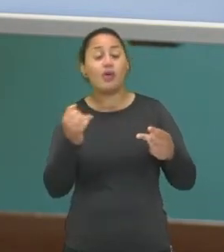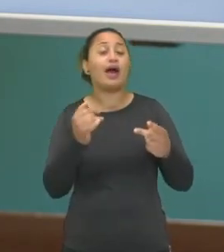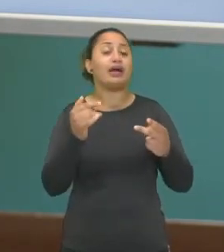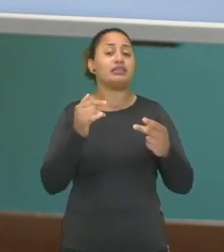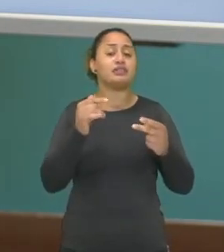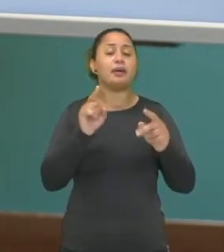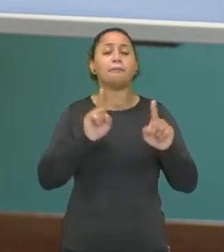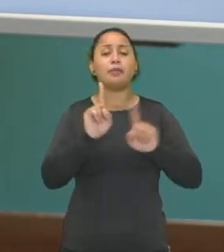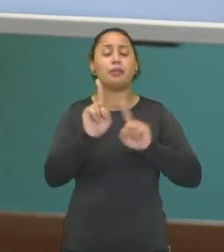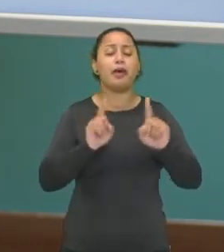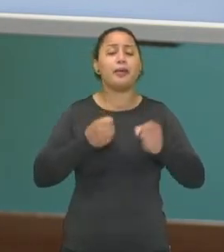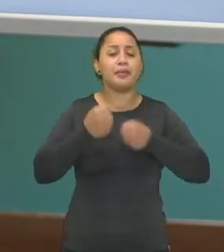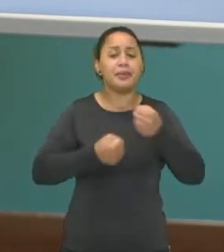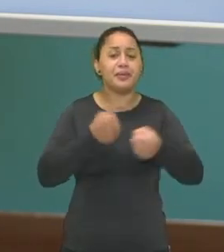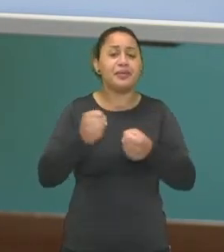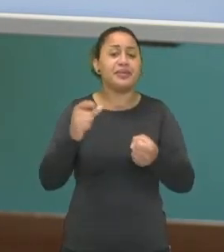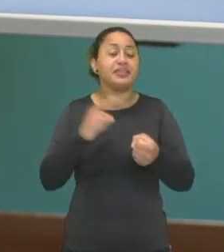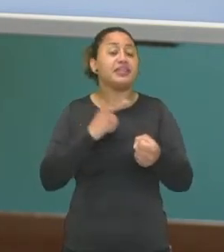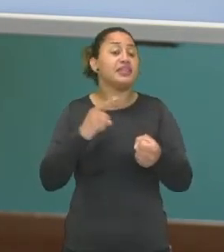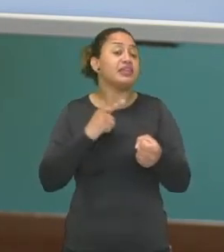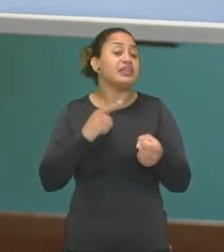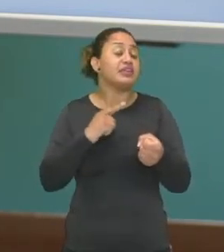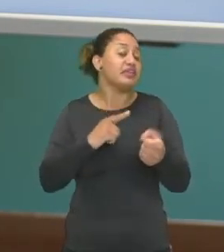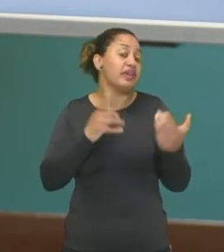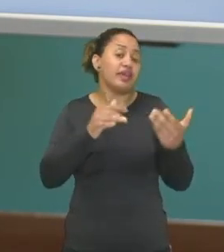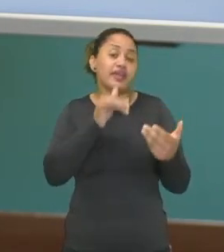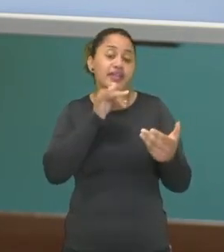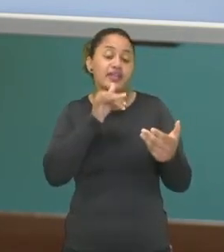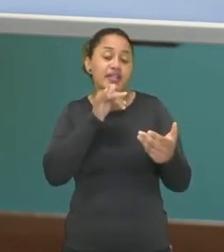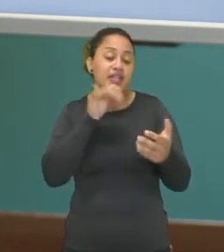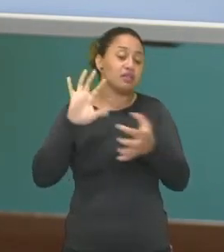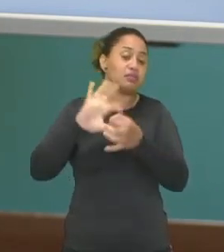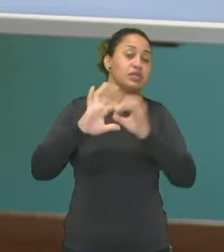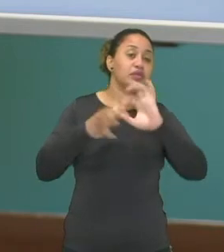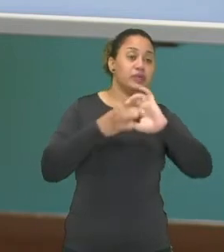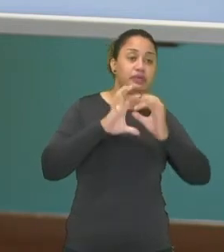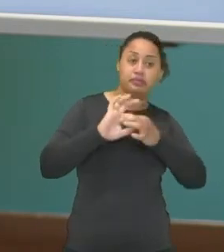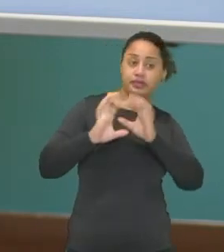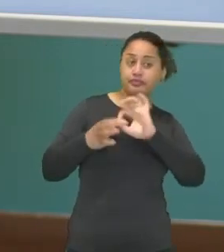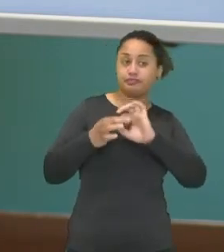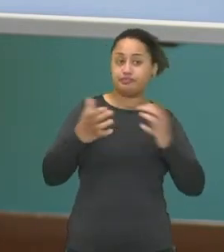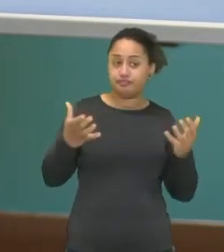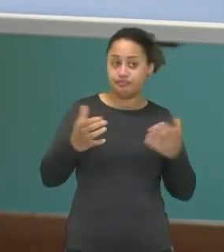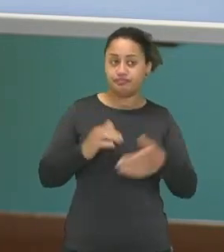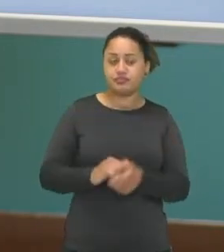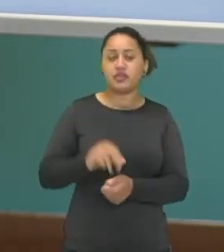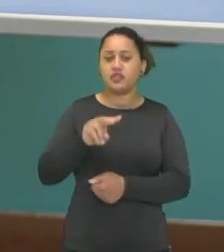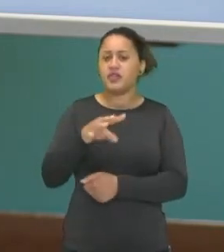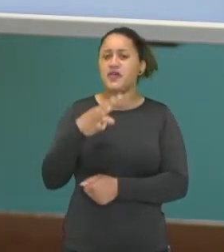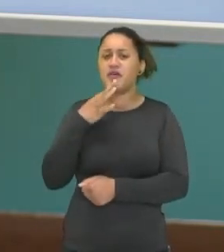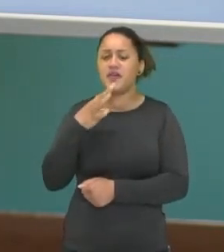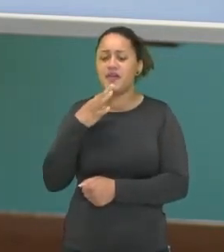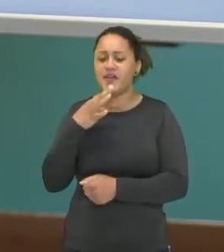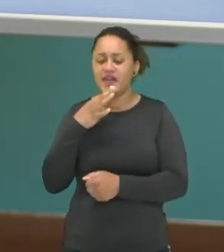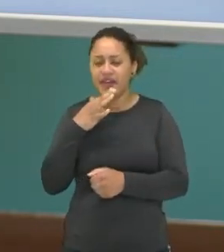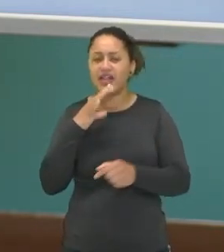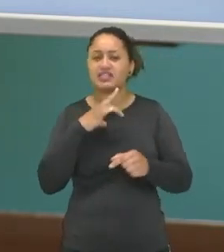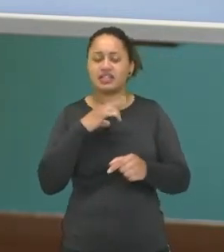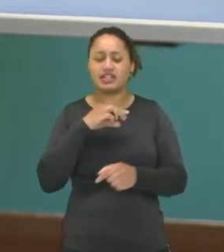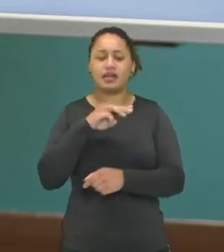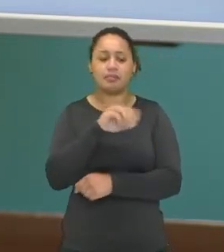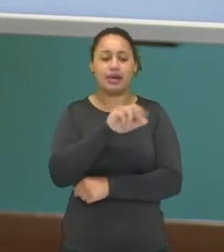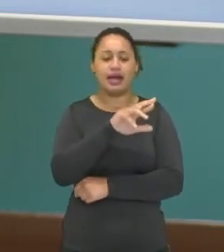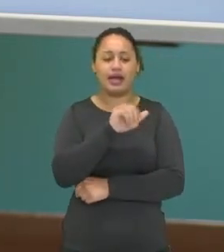de corridas que são disputadas, por exemplo, nas Olimpíadas? Você já ouviu falar da